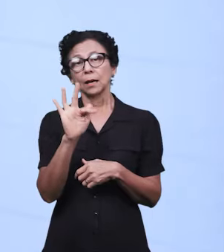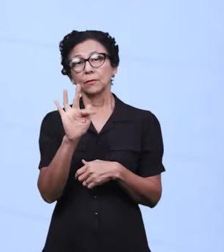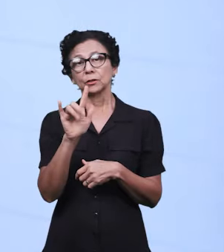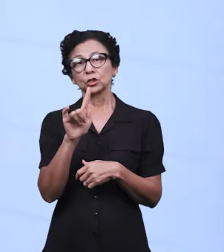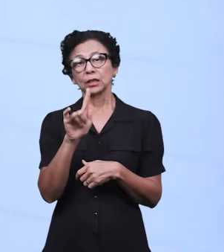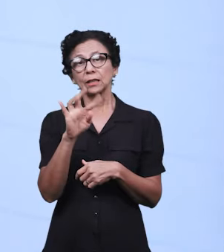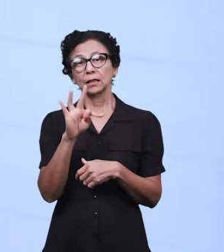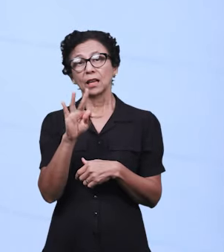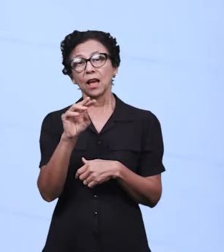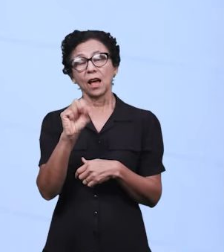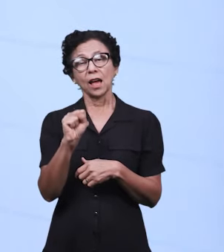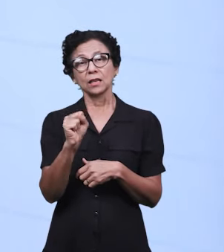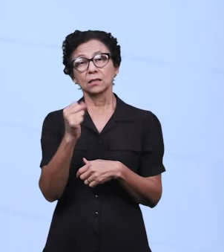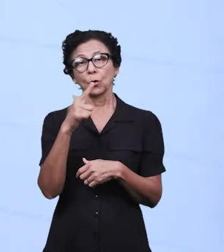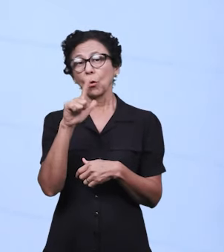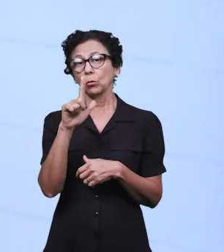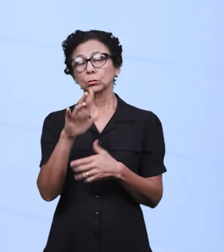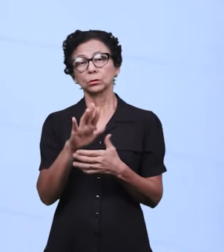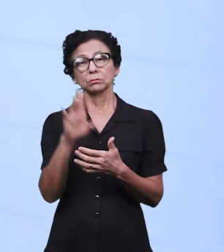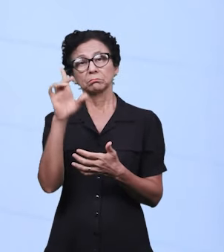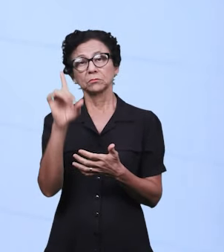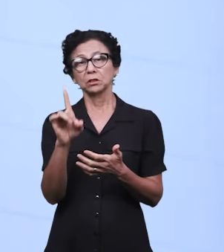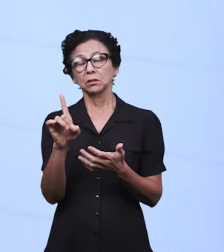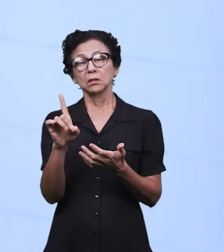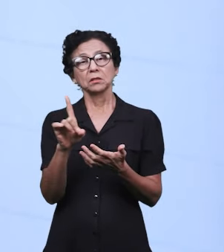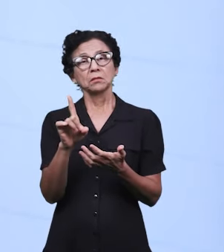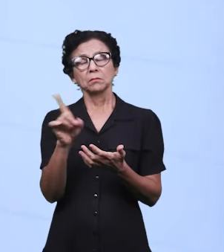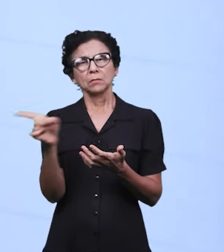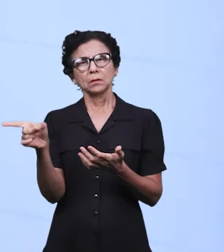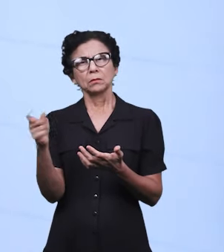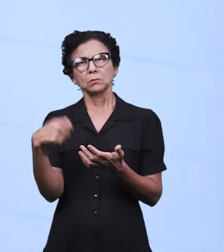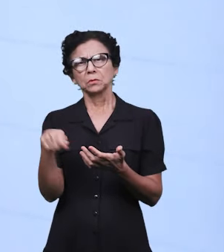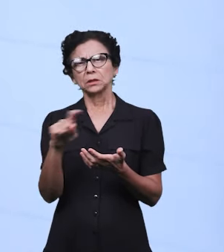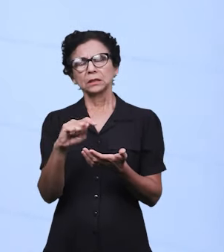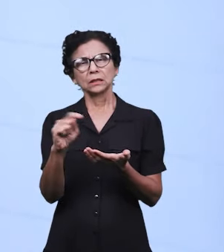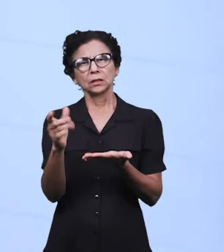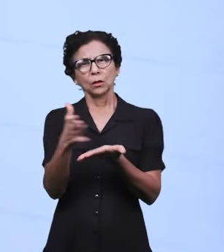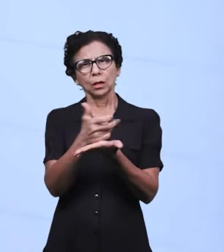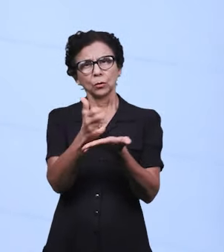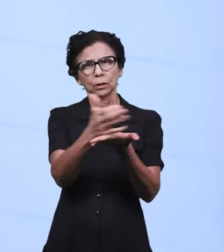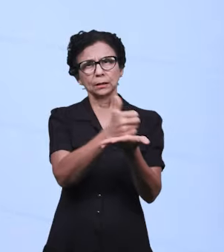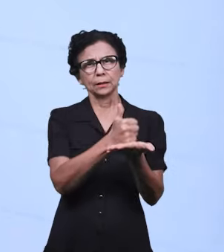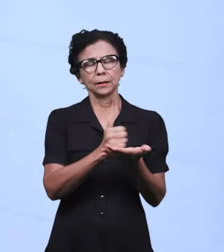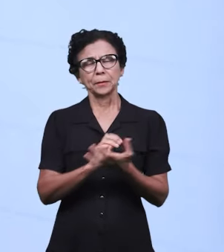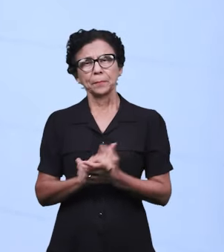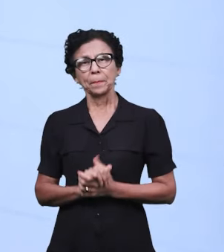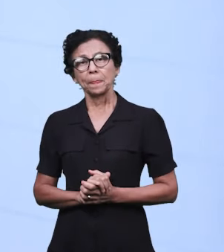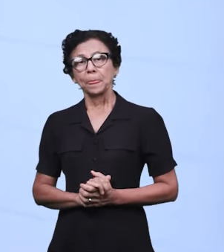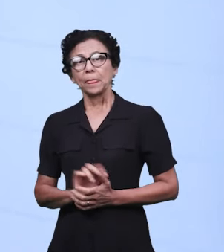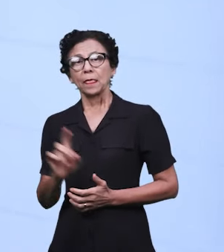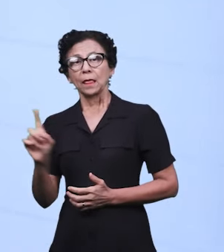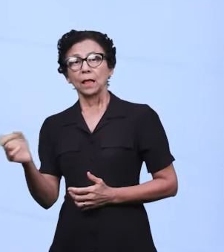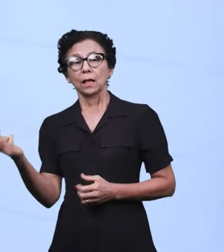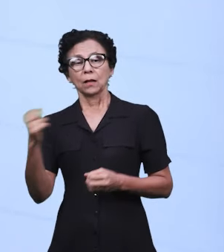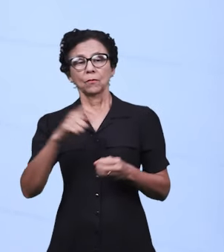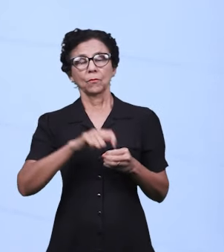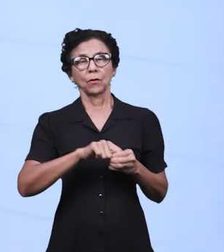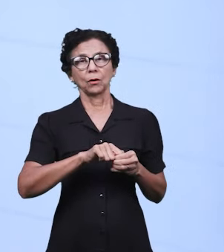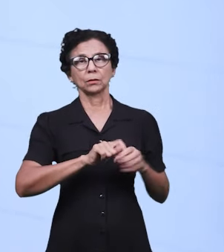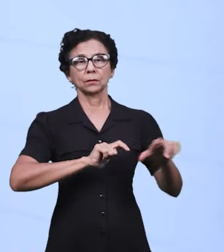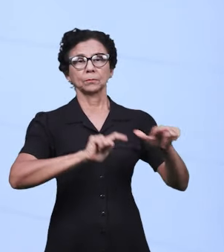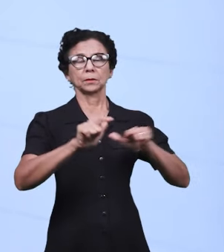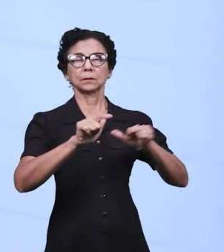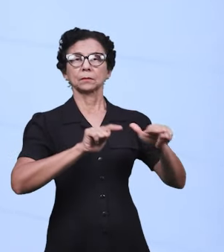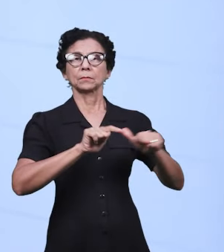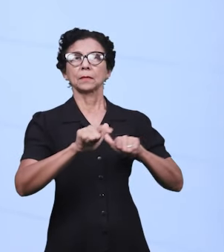E lembrando até que o idoso que é aposentado, quando ele volta para o mercado de trabalho, isso